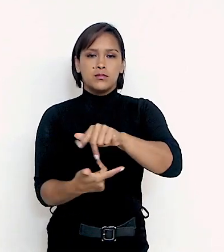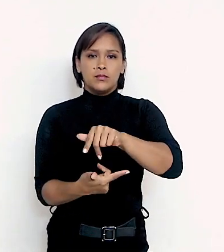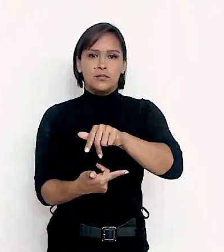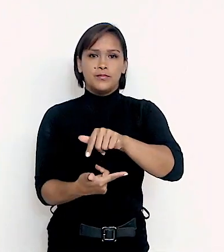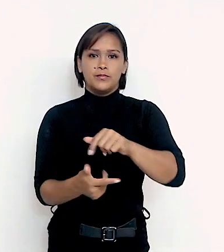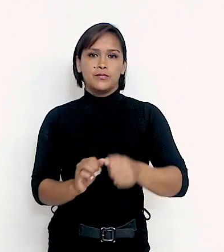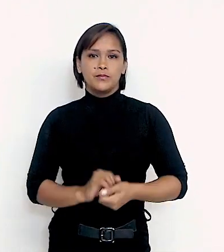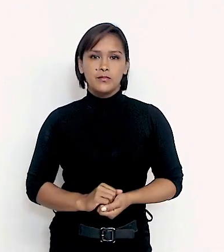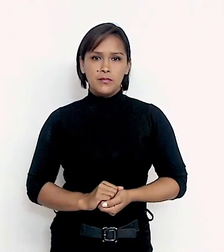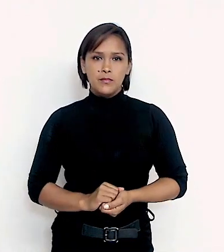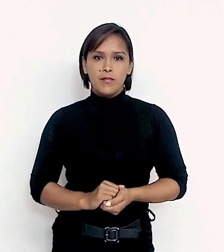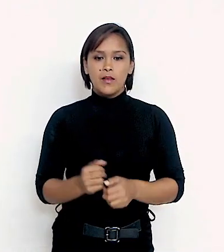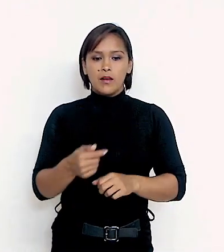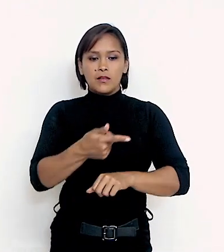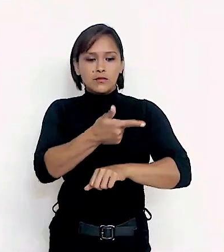estrangeiros